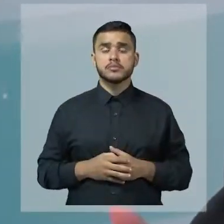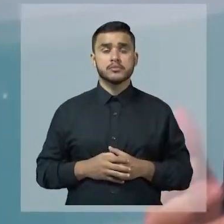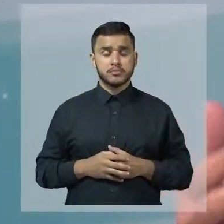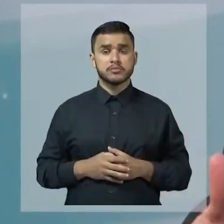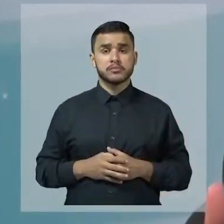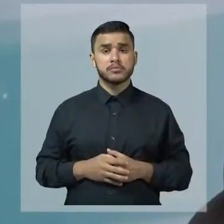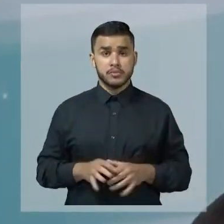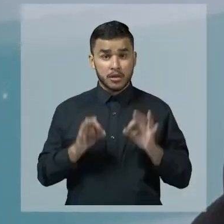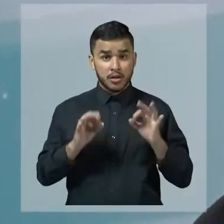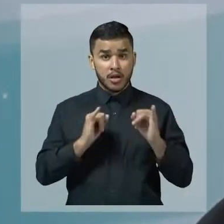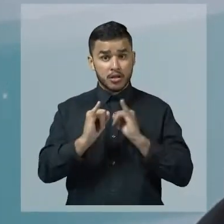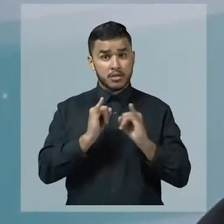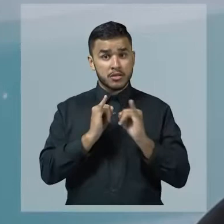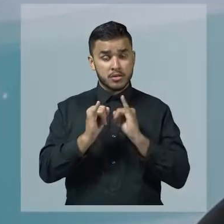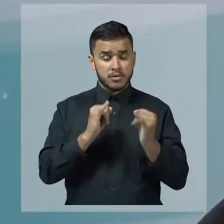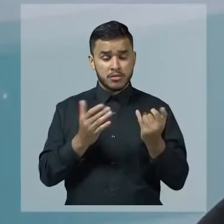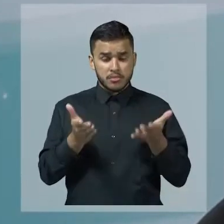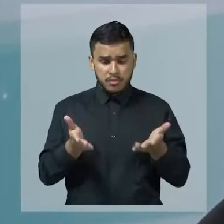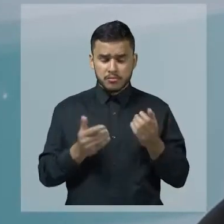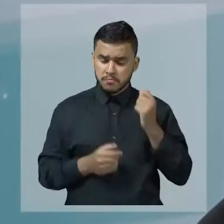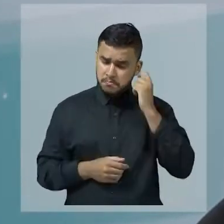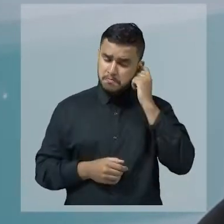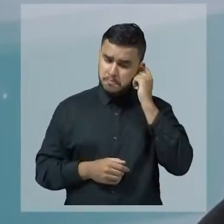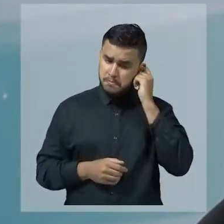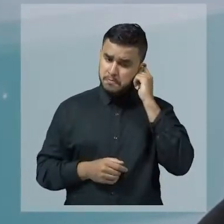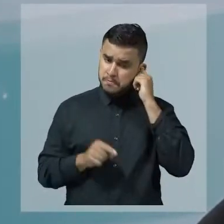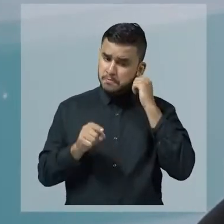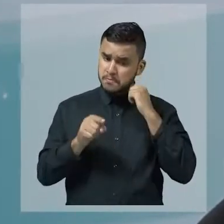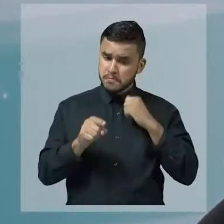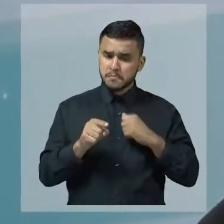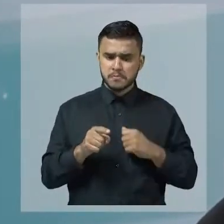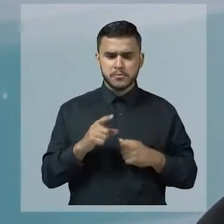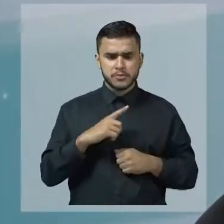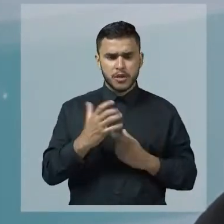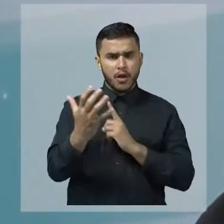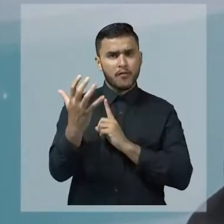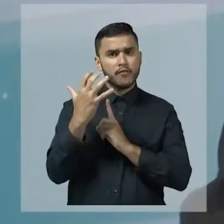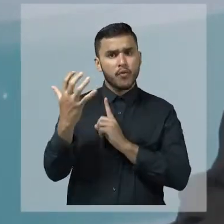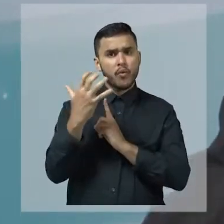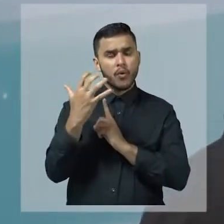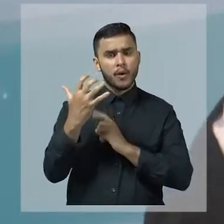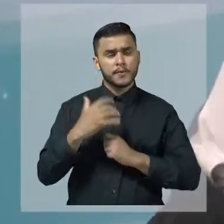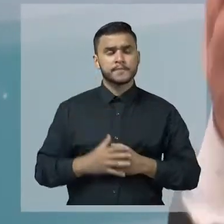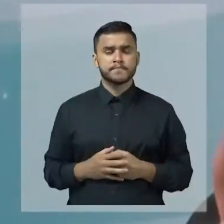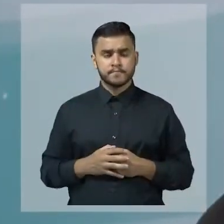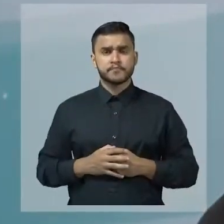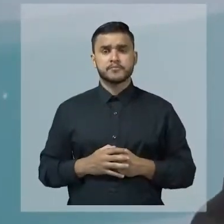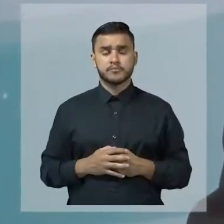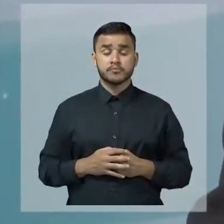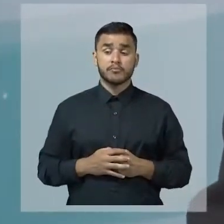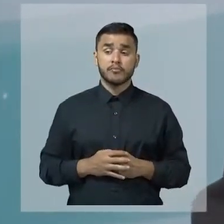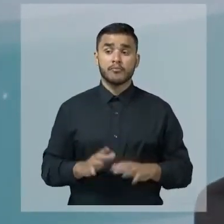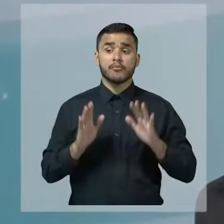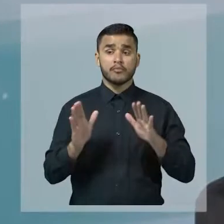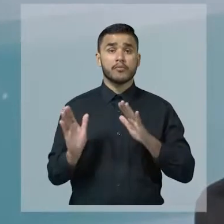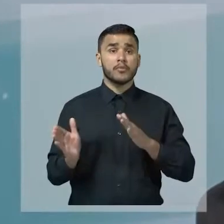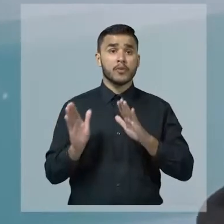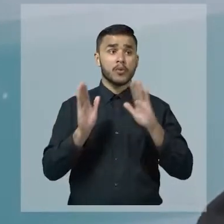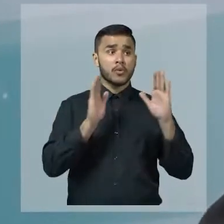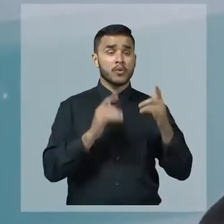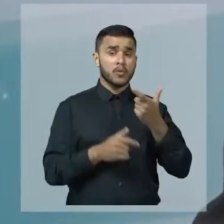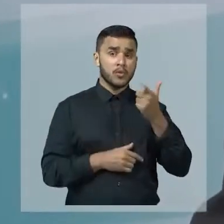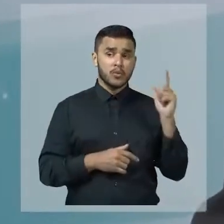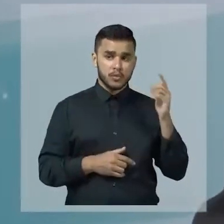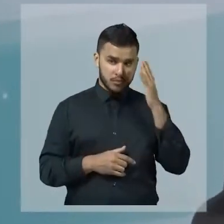que a internet tem uma grande parcela de responsabilidade. Há um outro aspecto, mas sobre este